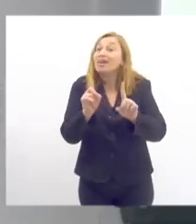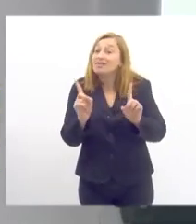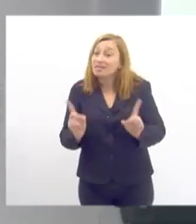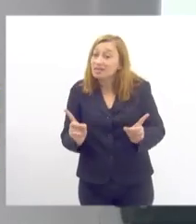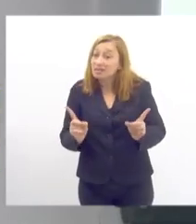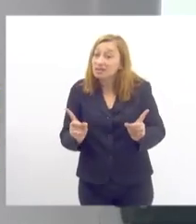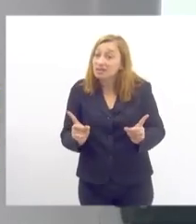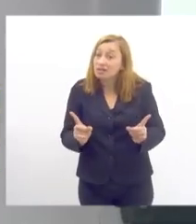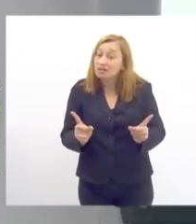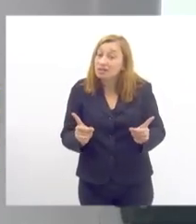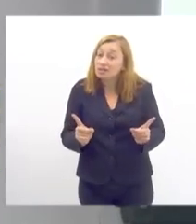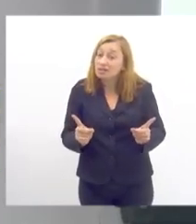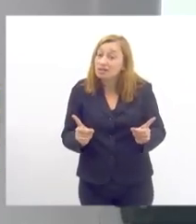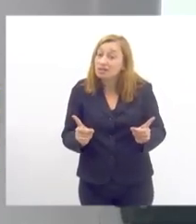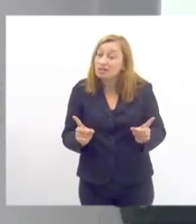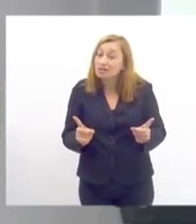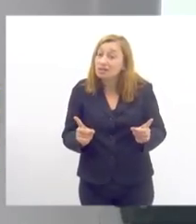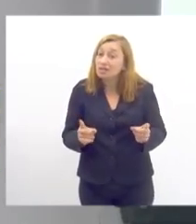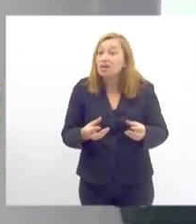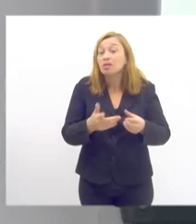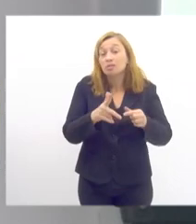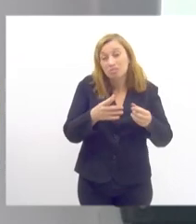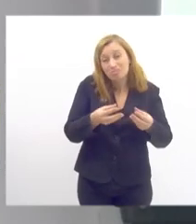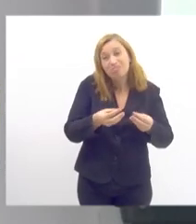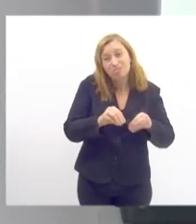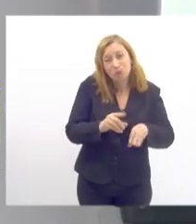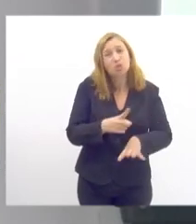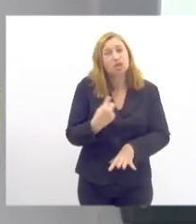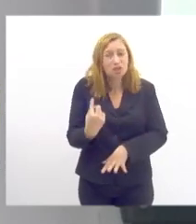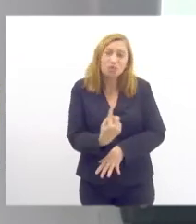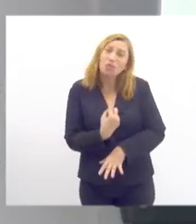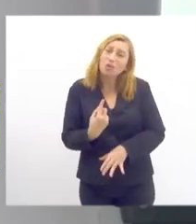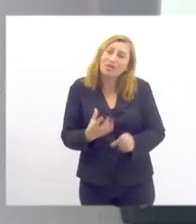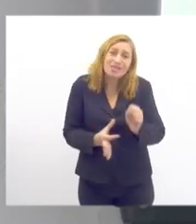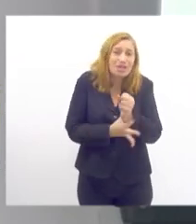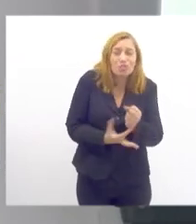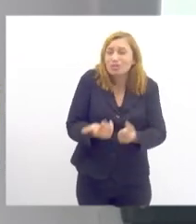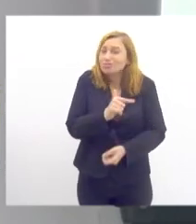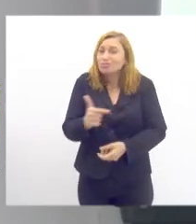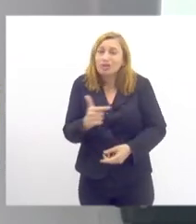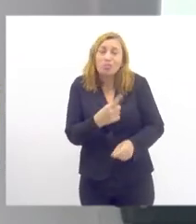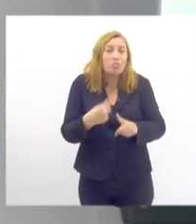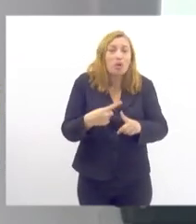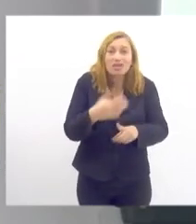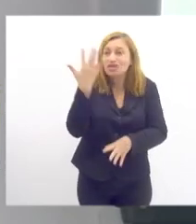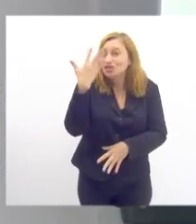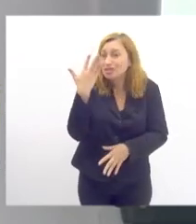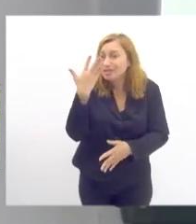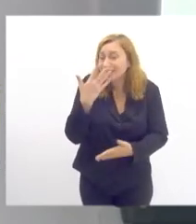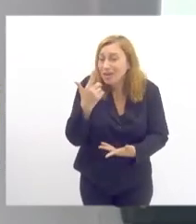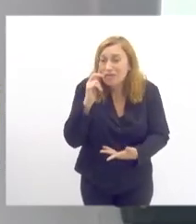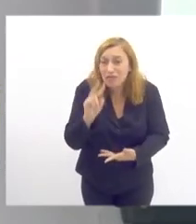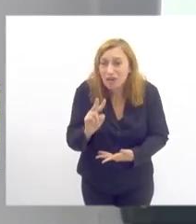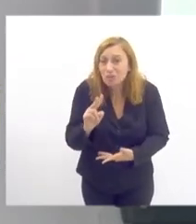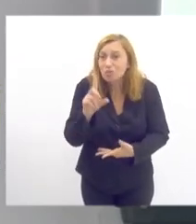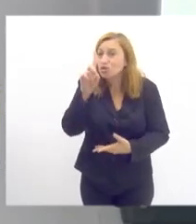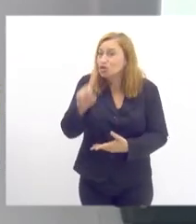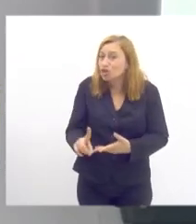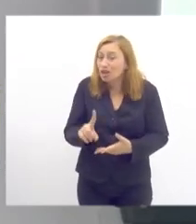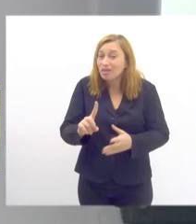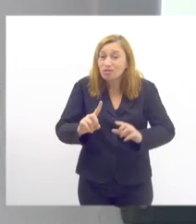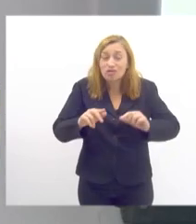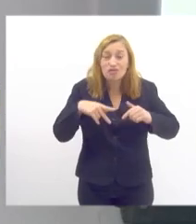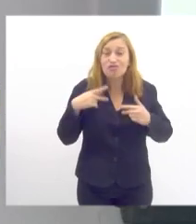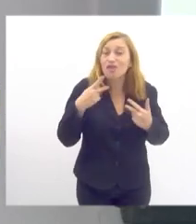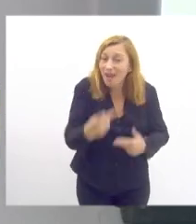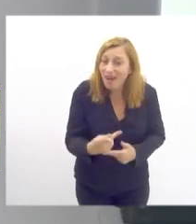mas isso incomoda muito a categoria. A gente fica numa insegurança muito grande, porque a gente está vendo o direito de se